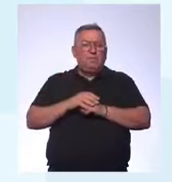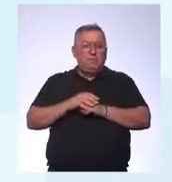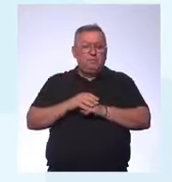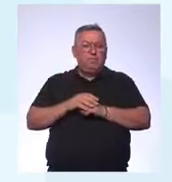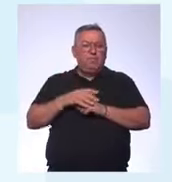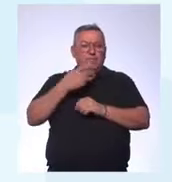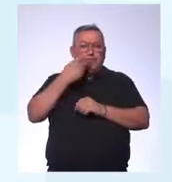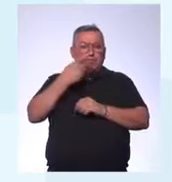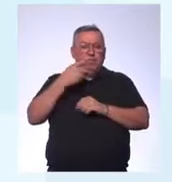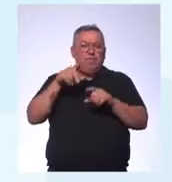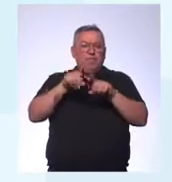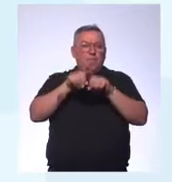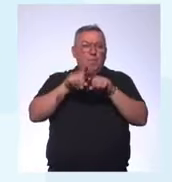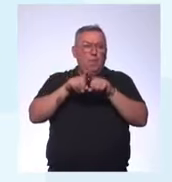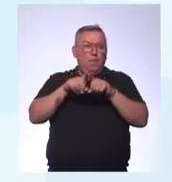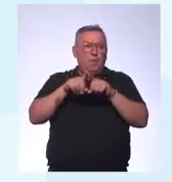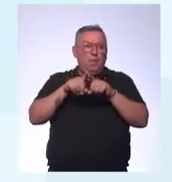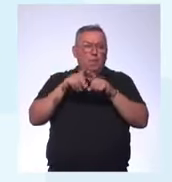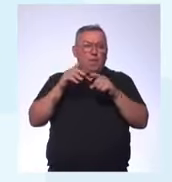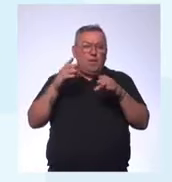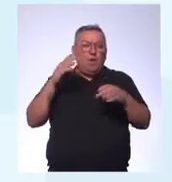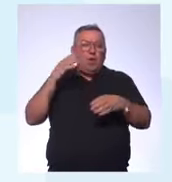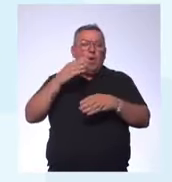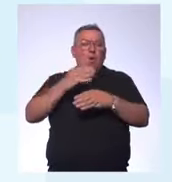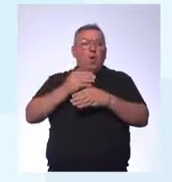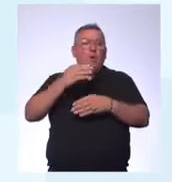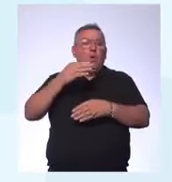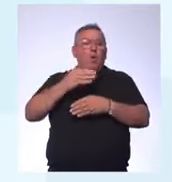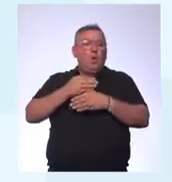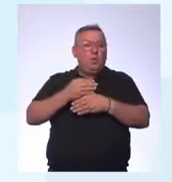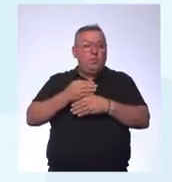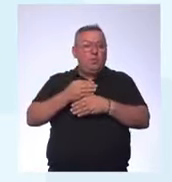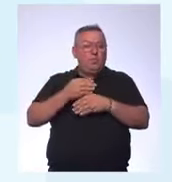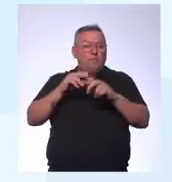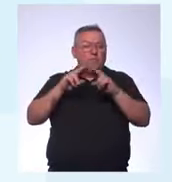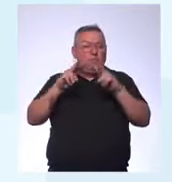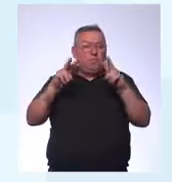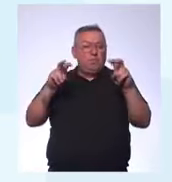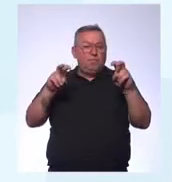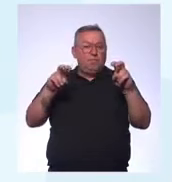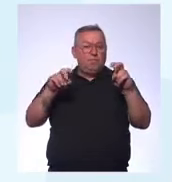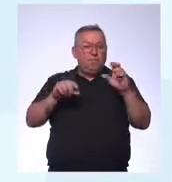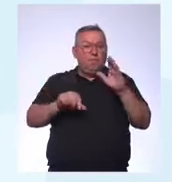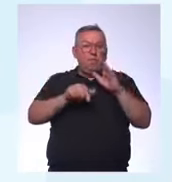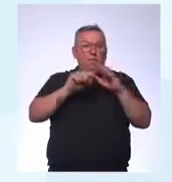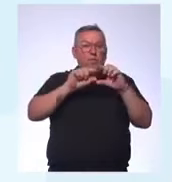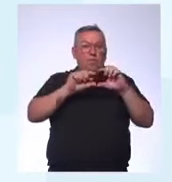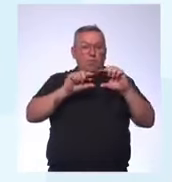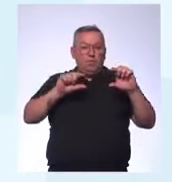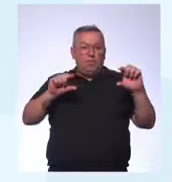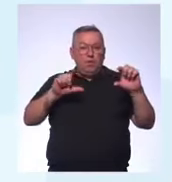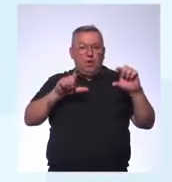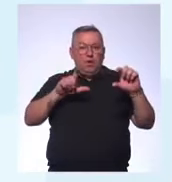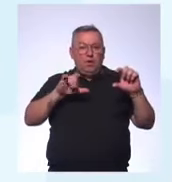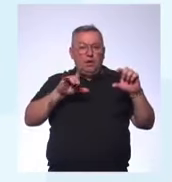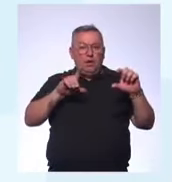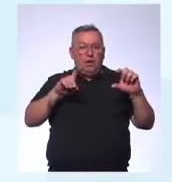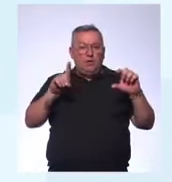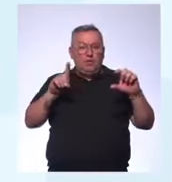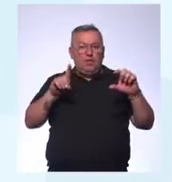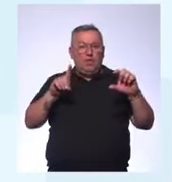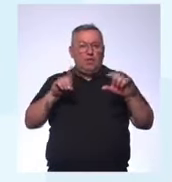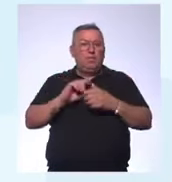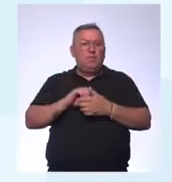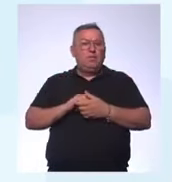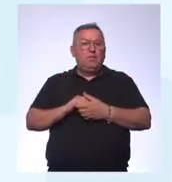contemplando aí e até, na verdade, complementando o título, certo? A gente tem o primeiro parágrafo, que é o lead.